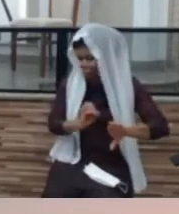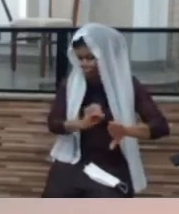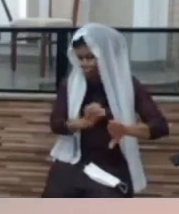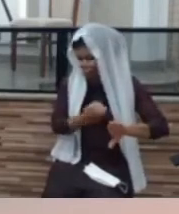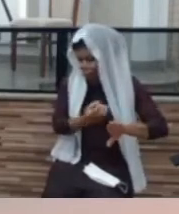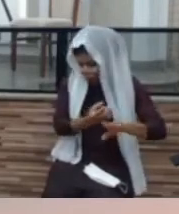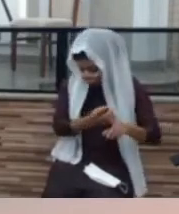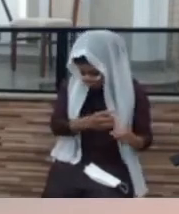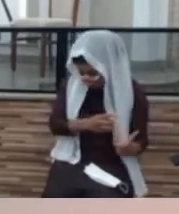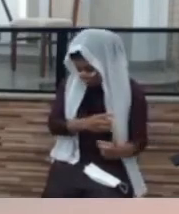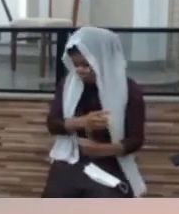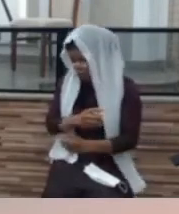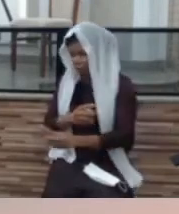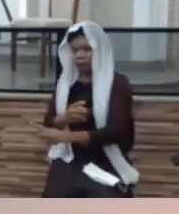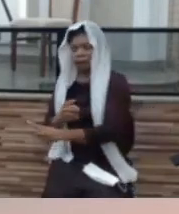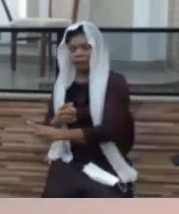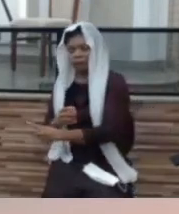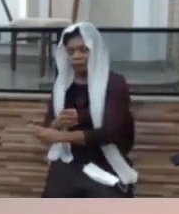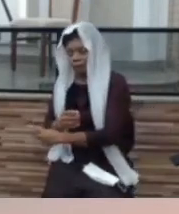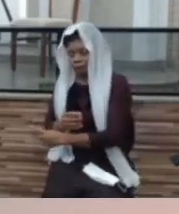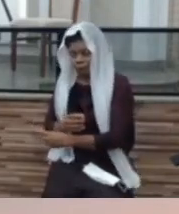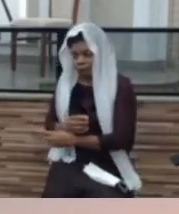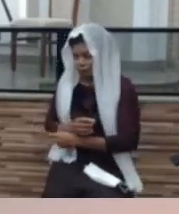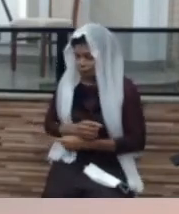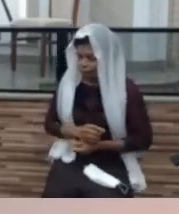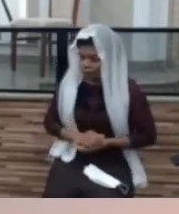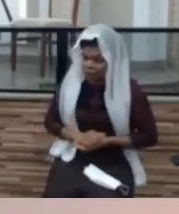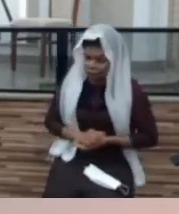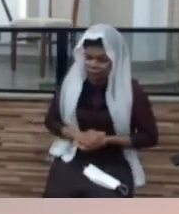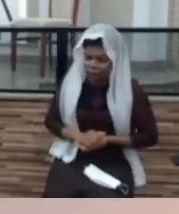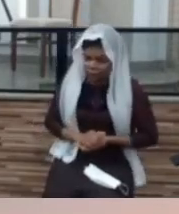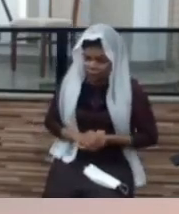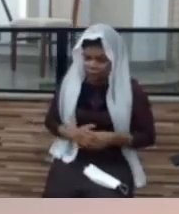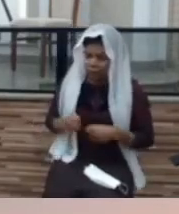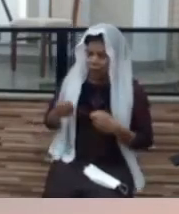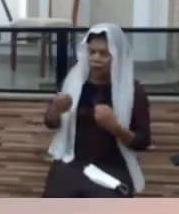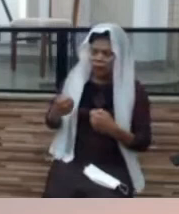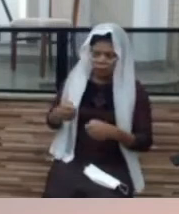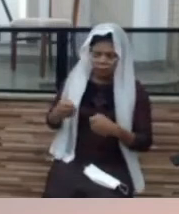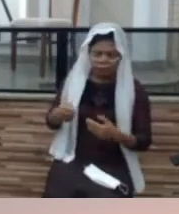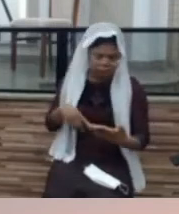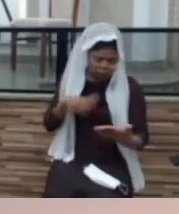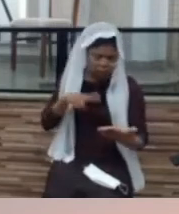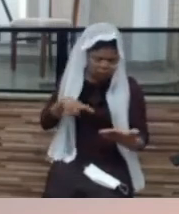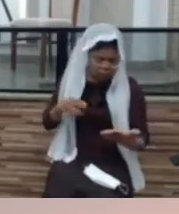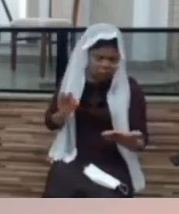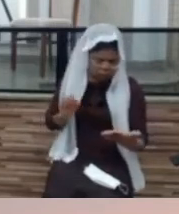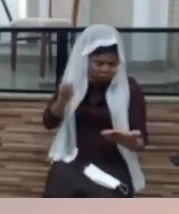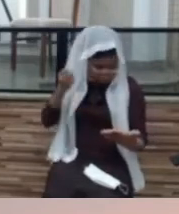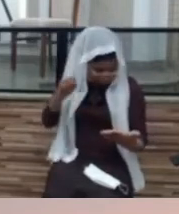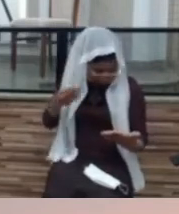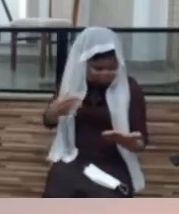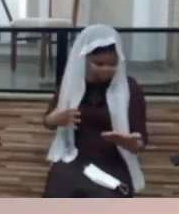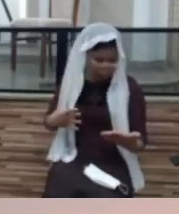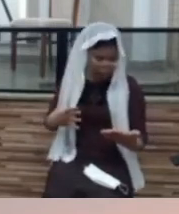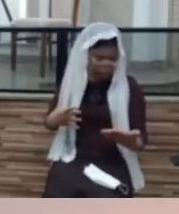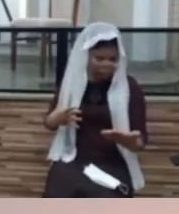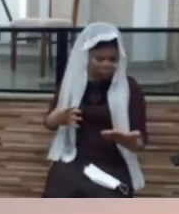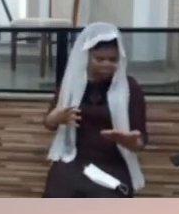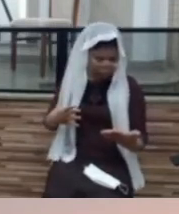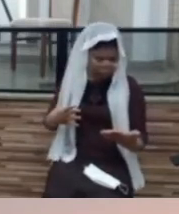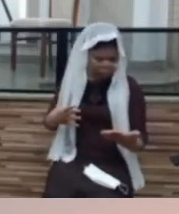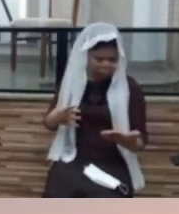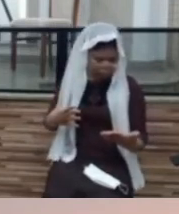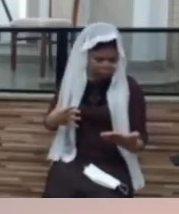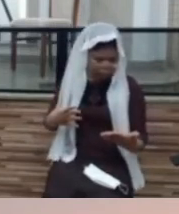autobiográficas. E a gente vê que o livro é dele, porque ele fala: eu tive que voltar, é isso, não lembra? Tive que voltar para a Pérsia.